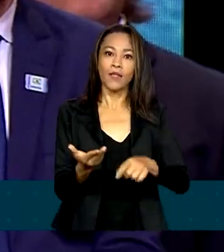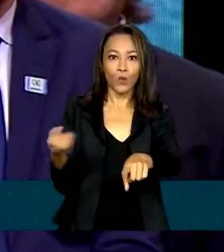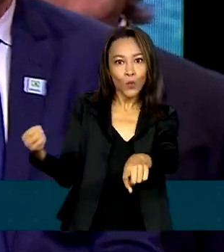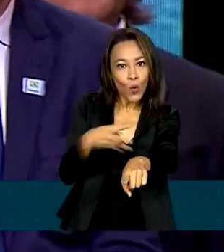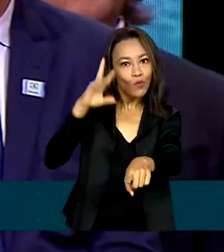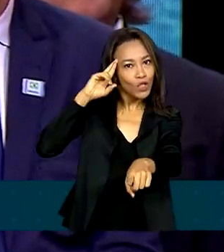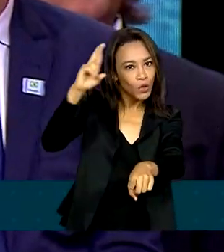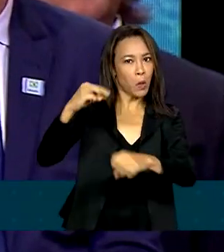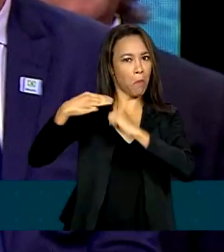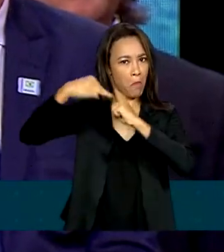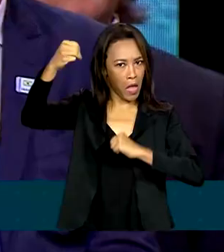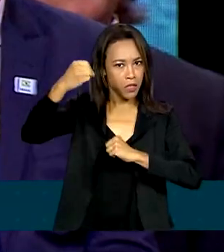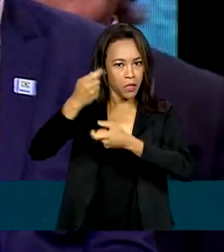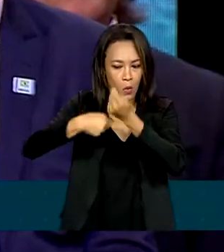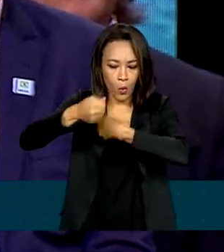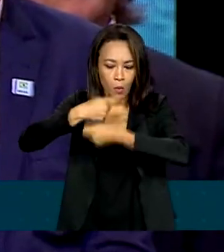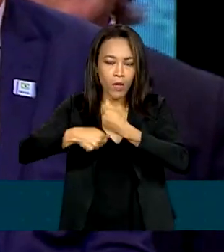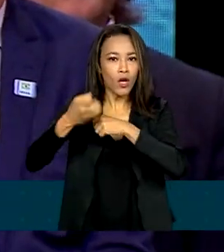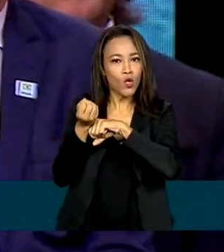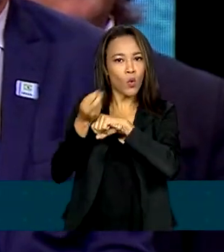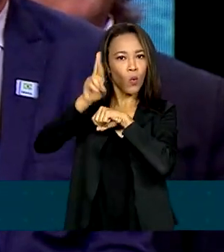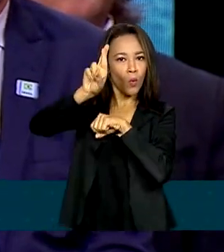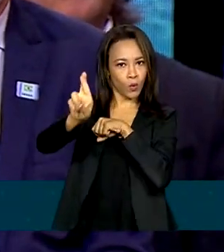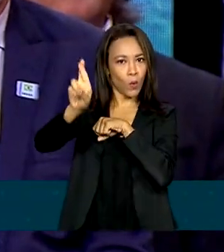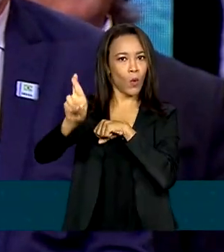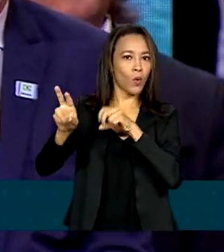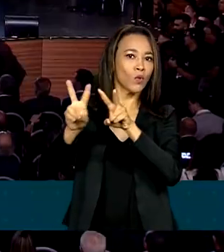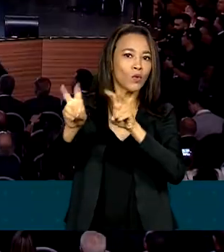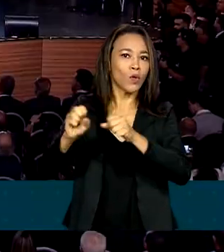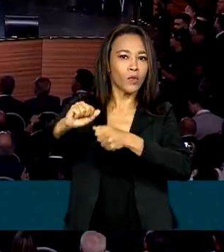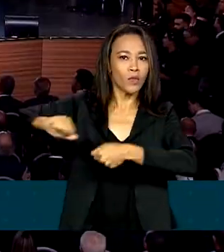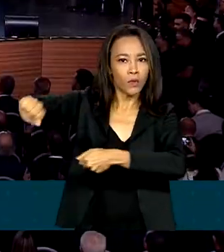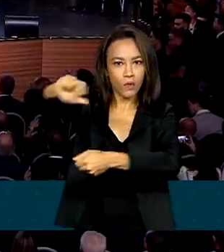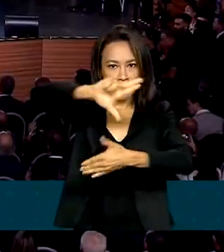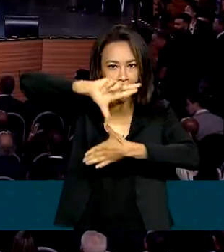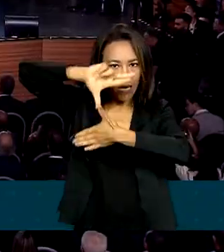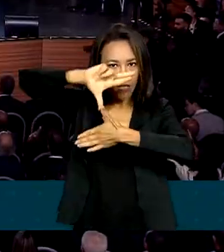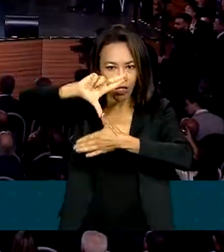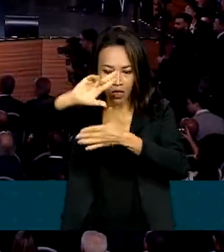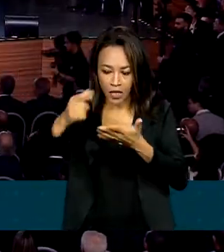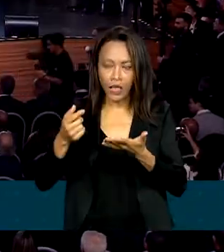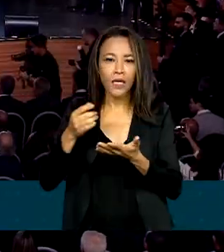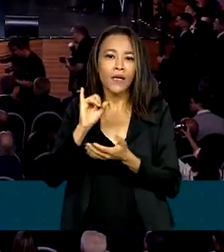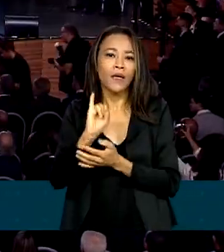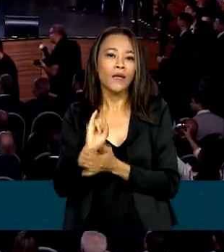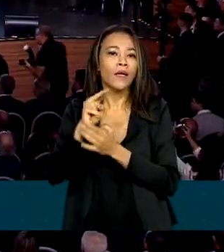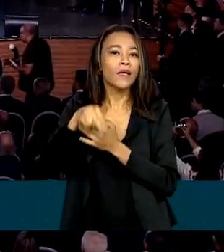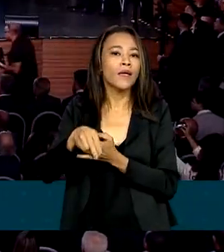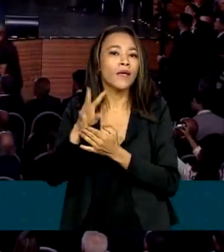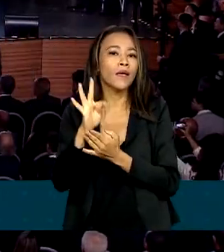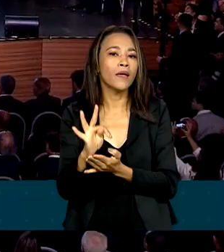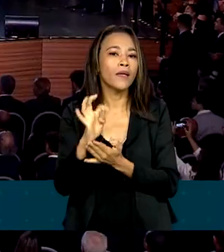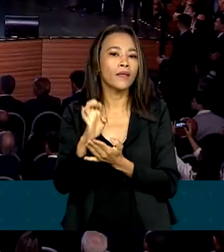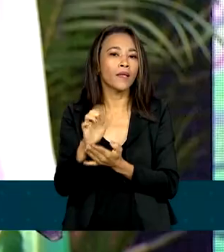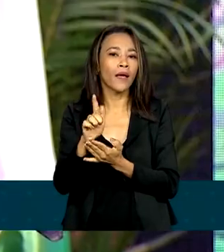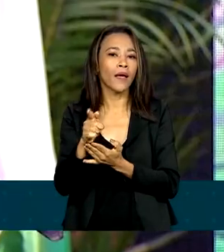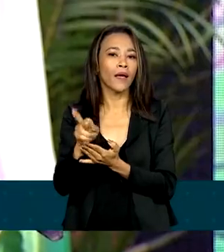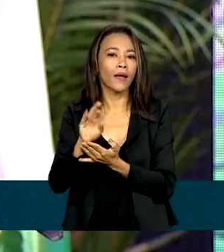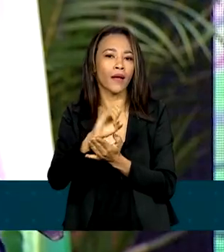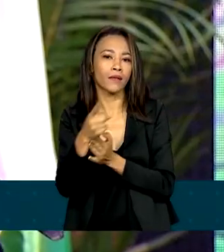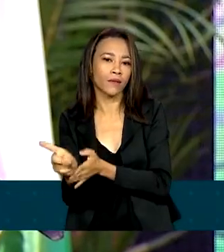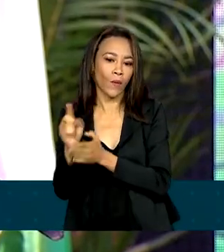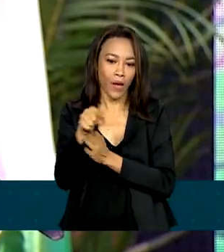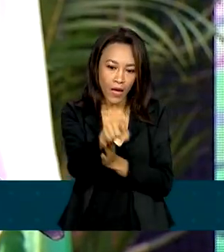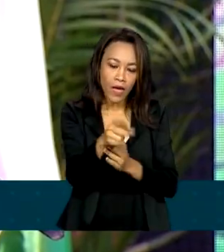é mestre em economia e doutor em integração da América Latina. Ao assumir a diretoria, ele se comprometeu com o